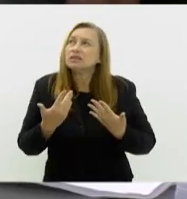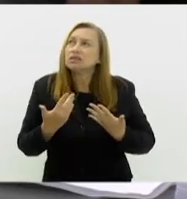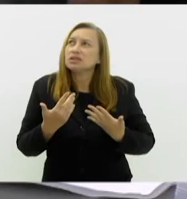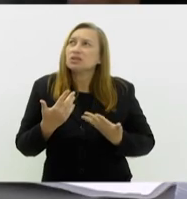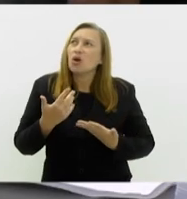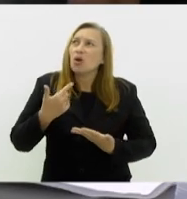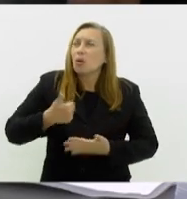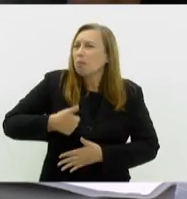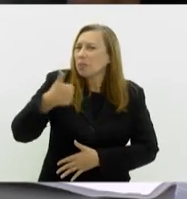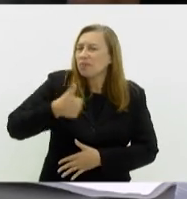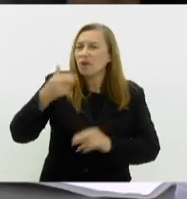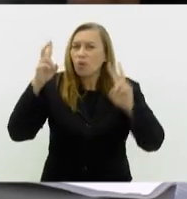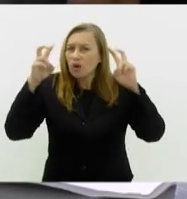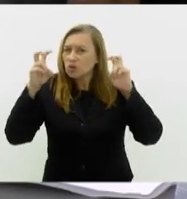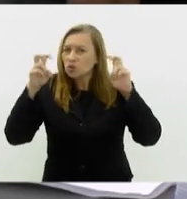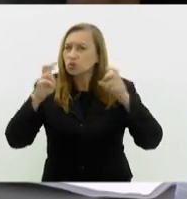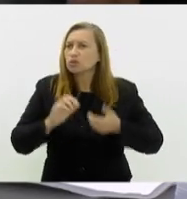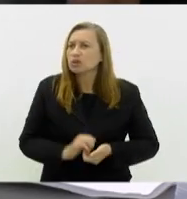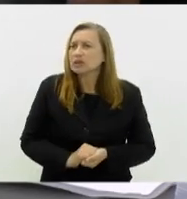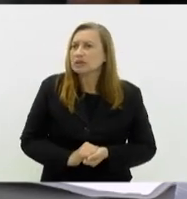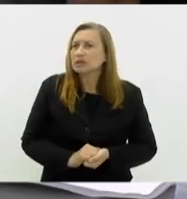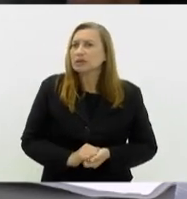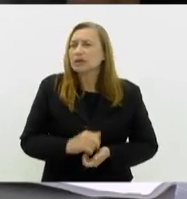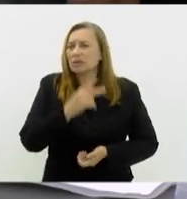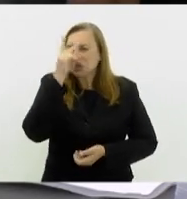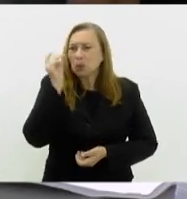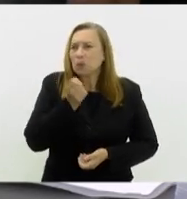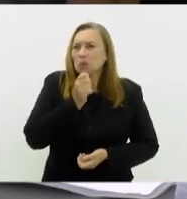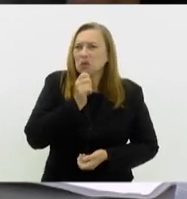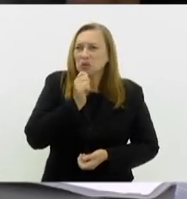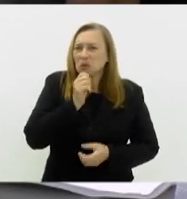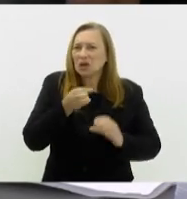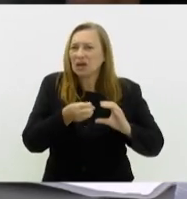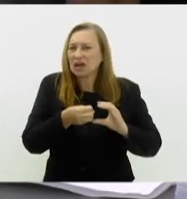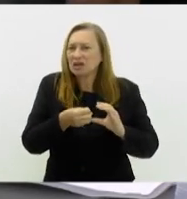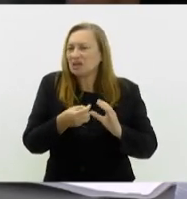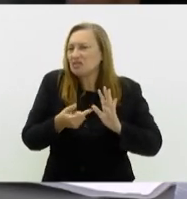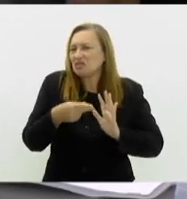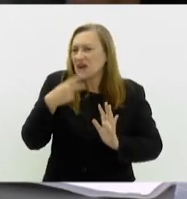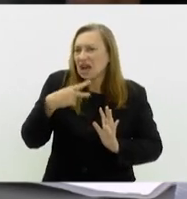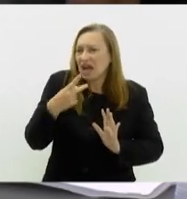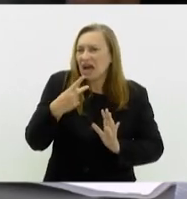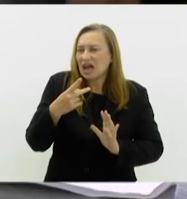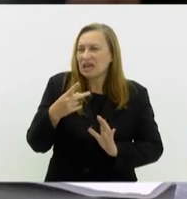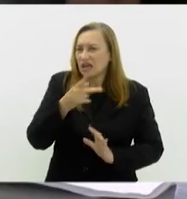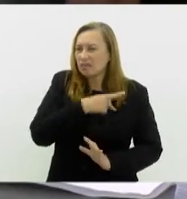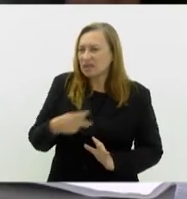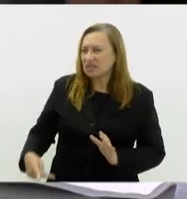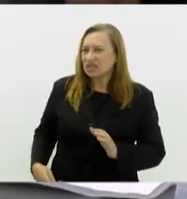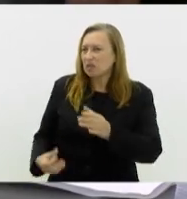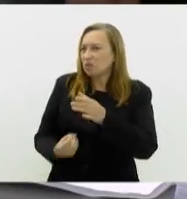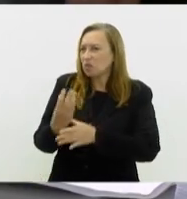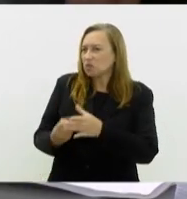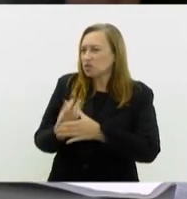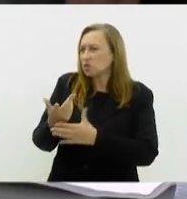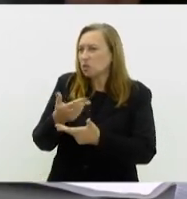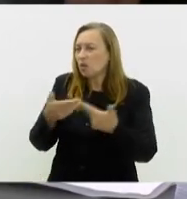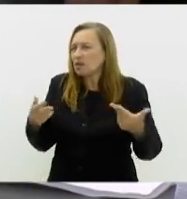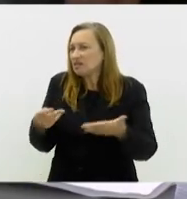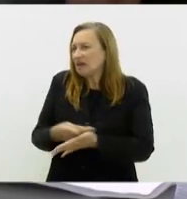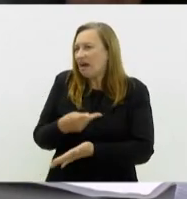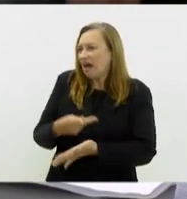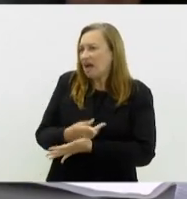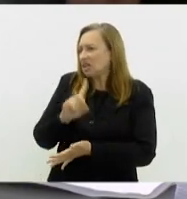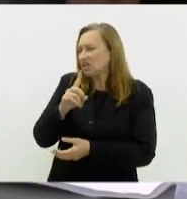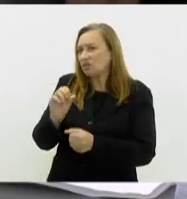acho que é a primeira questão então para ninguém caracterizar que vossa excelência tá produzindo algo que nunca foi feito né Tá